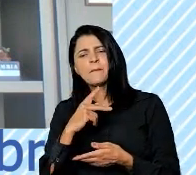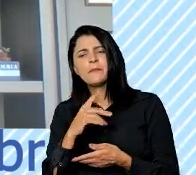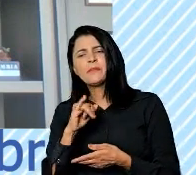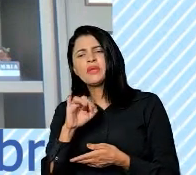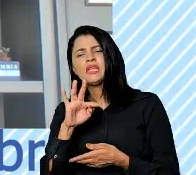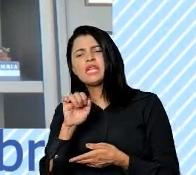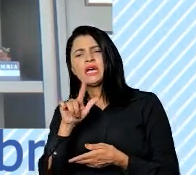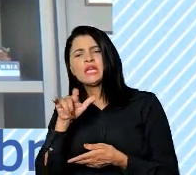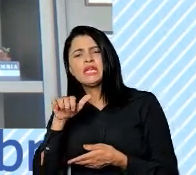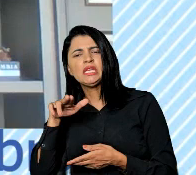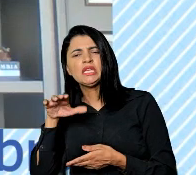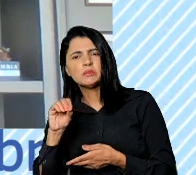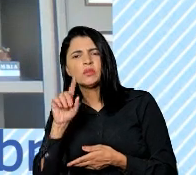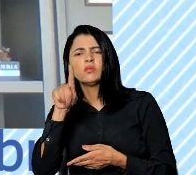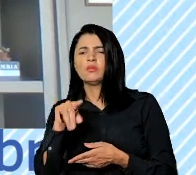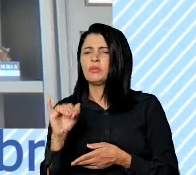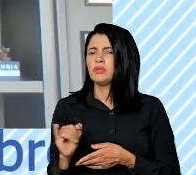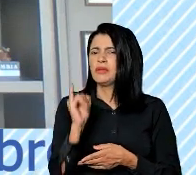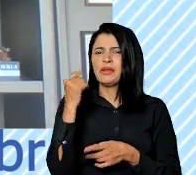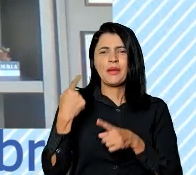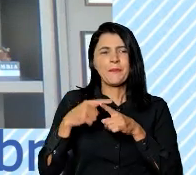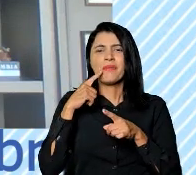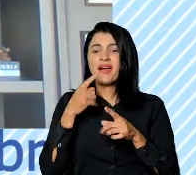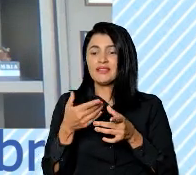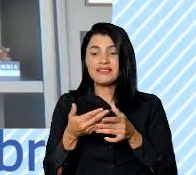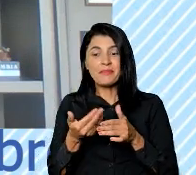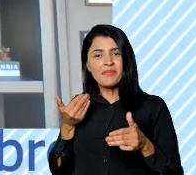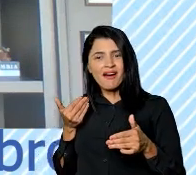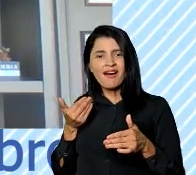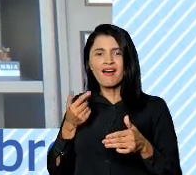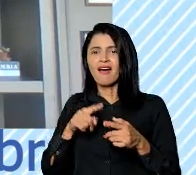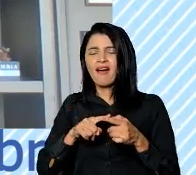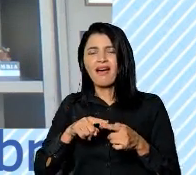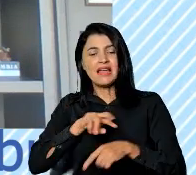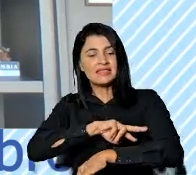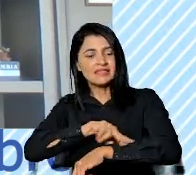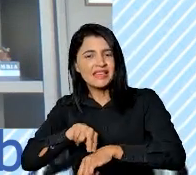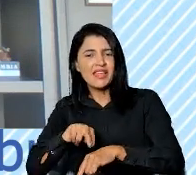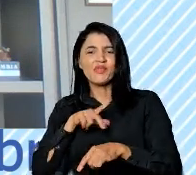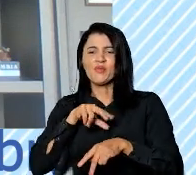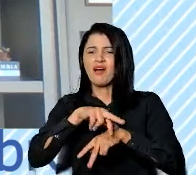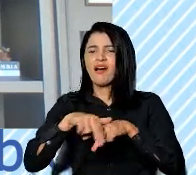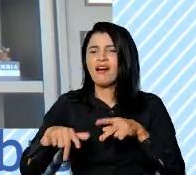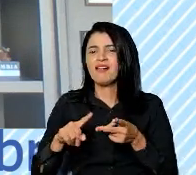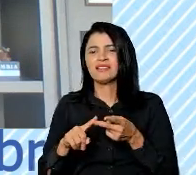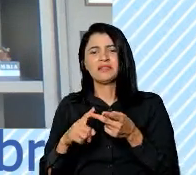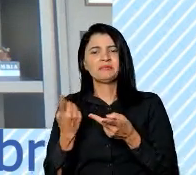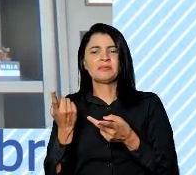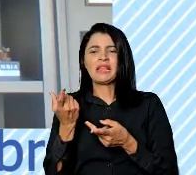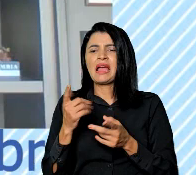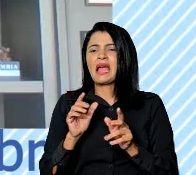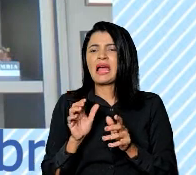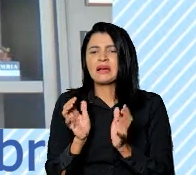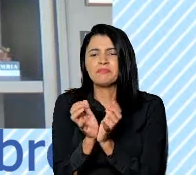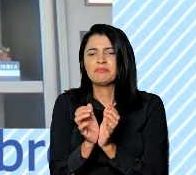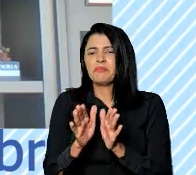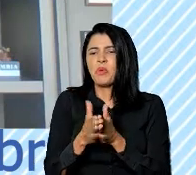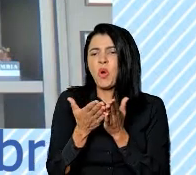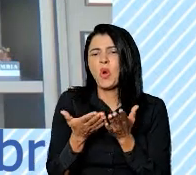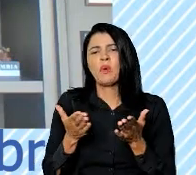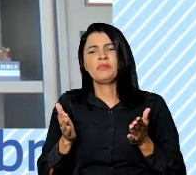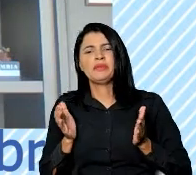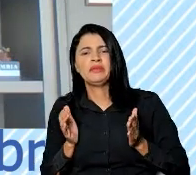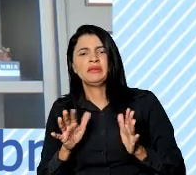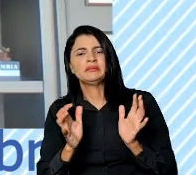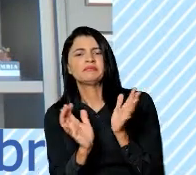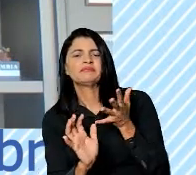podemos desassociar o debate de gênero, raça, classe, sexualidade, porque senão os desafios dessas mulheres ainda serão maiores, porque